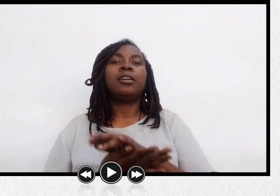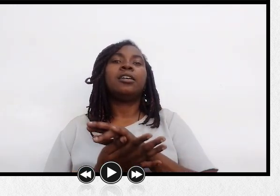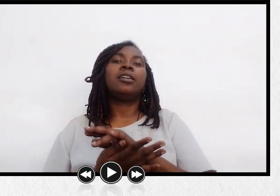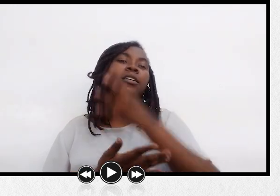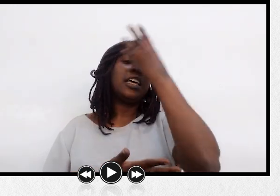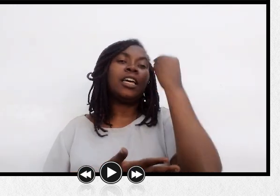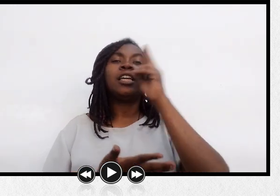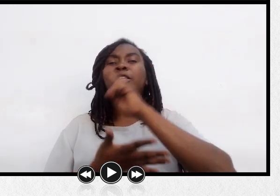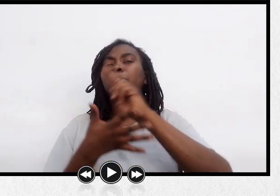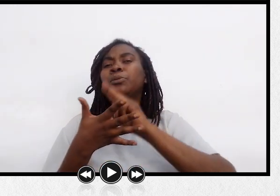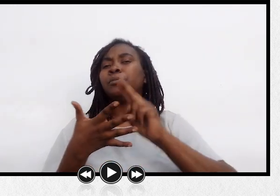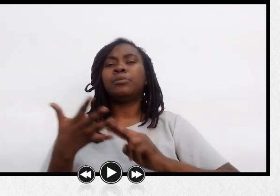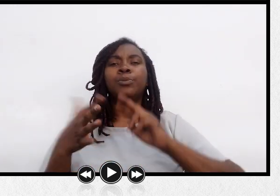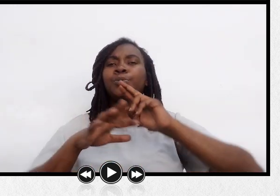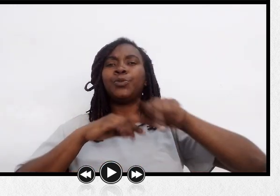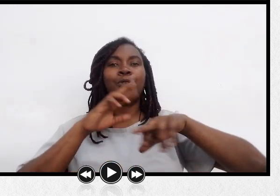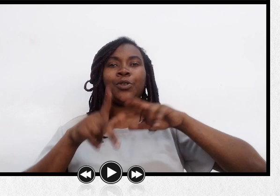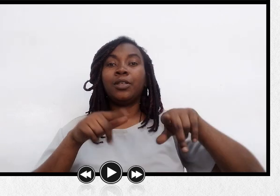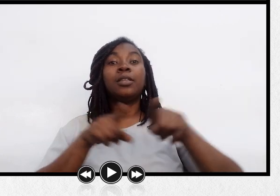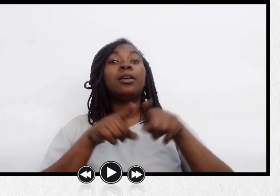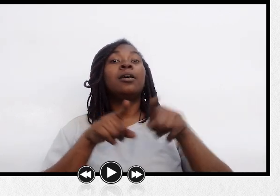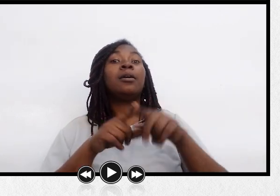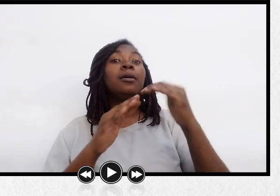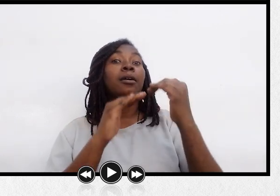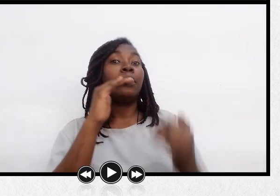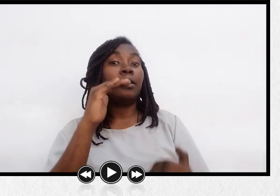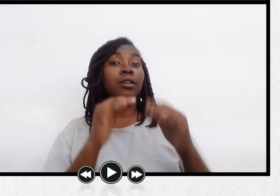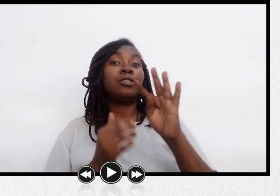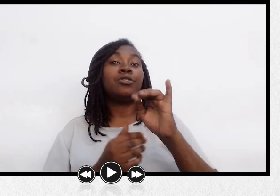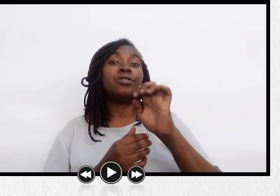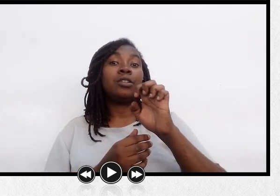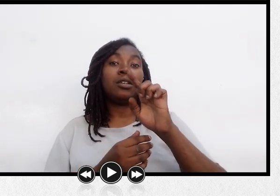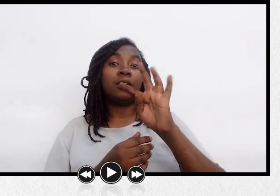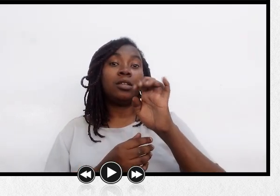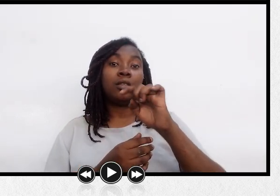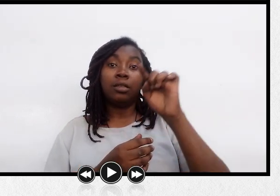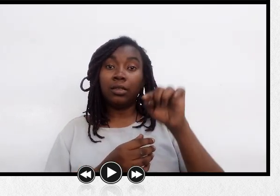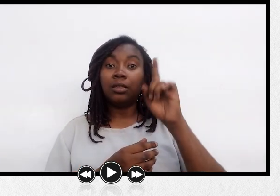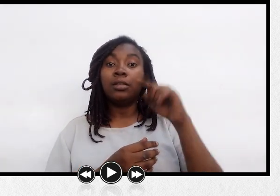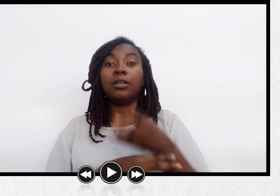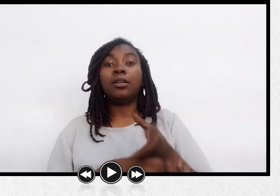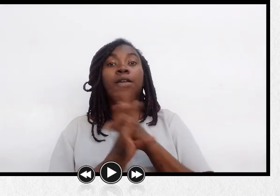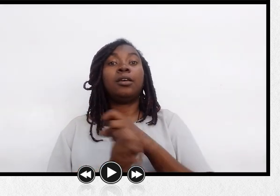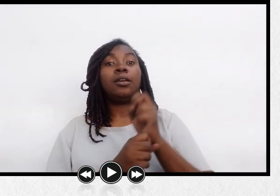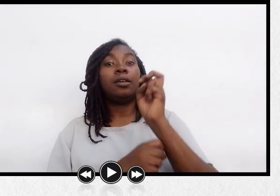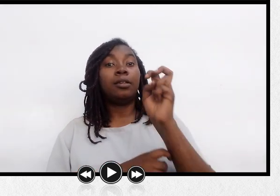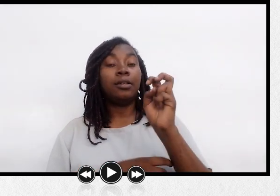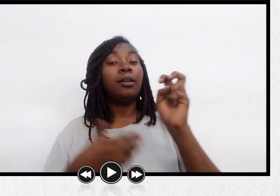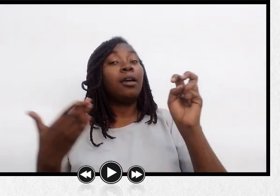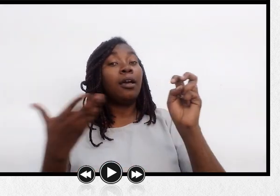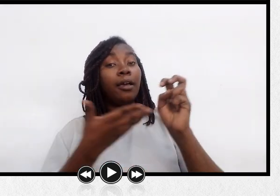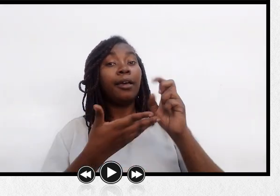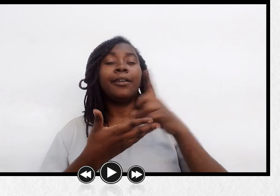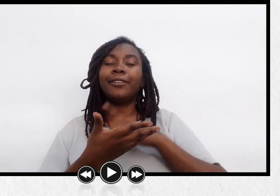Tietê Jacaré tem... fugiu. E o Baixo Tietê, são 5. E esse é um rio que tem até